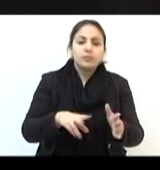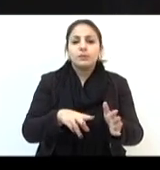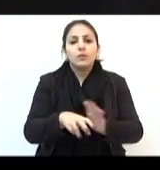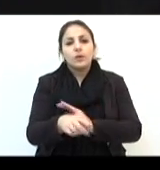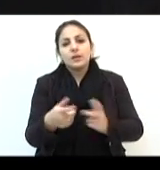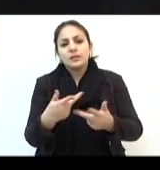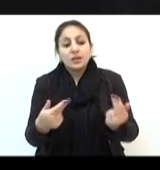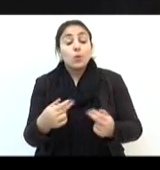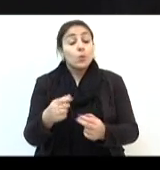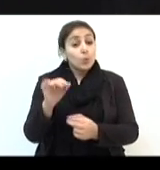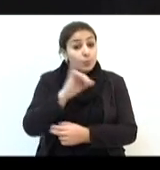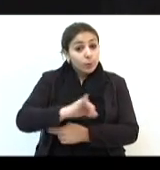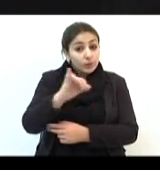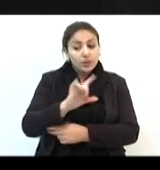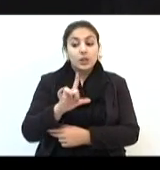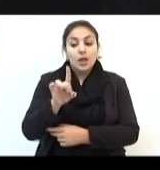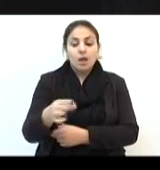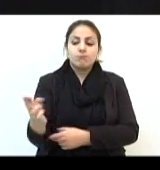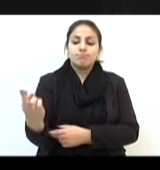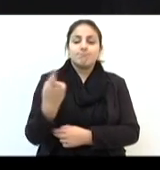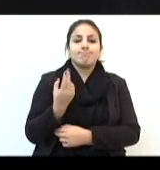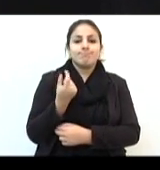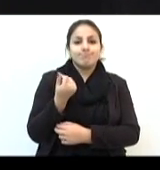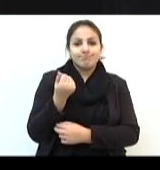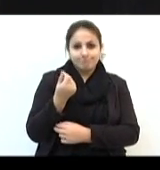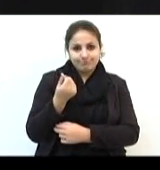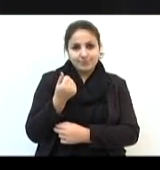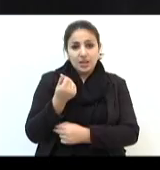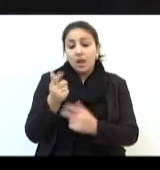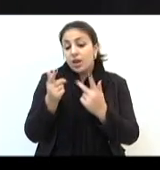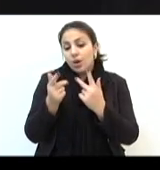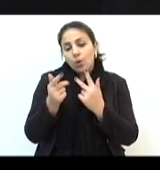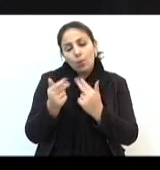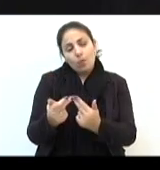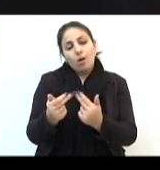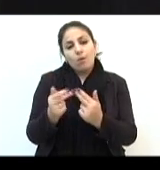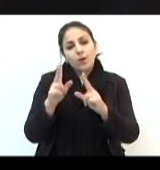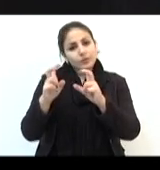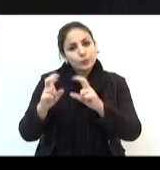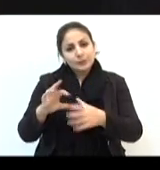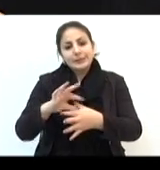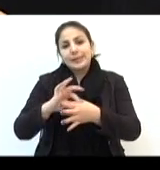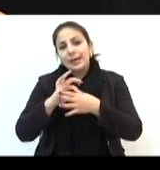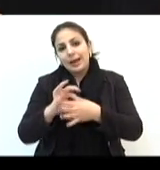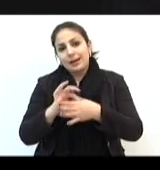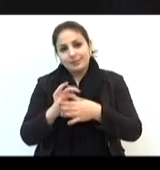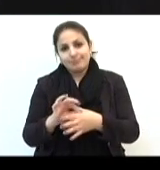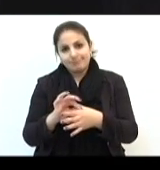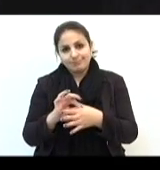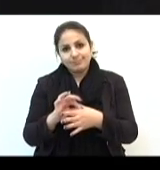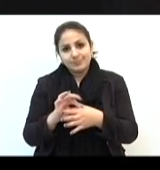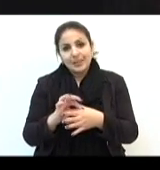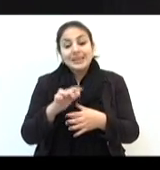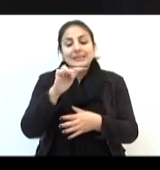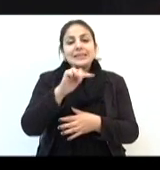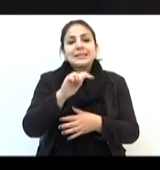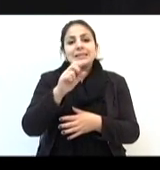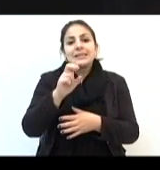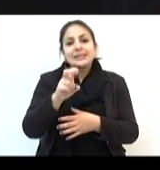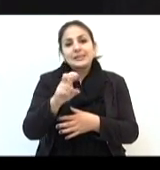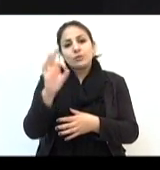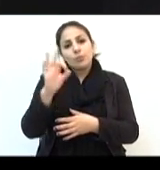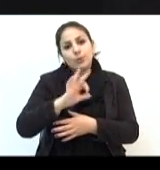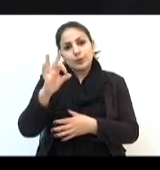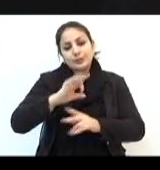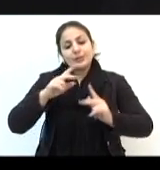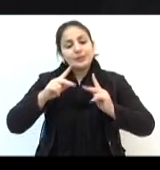o que importa. Então, com o consumo de carne é a mesma coisa. Então, 75% das pessoas